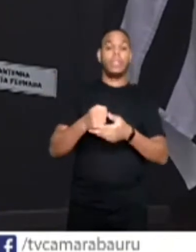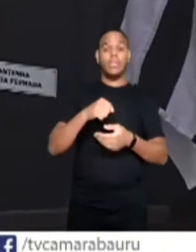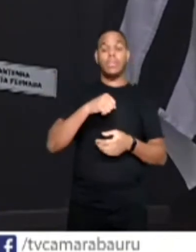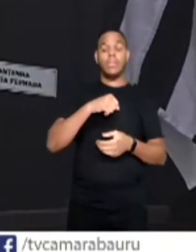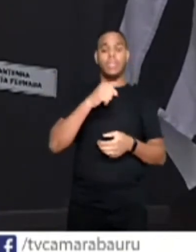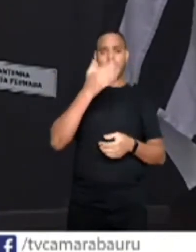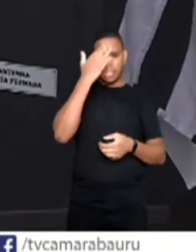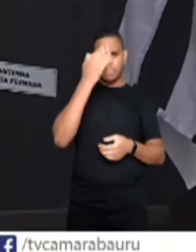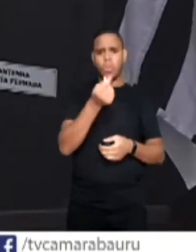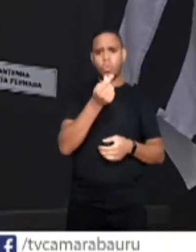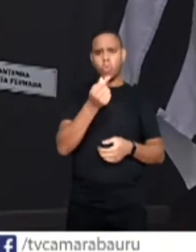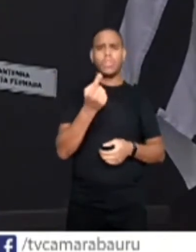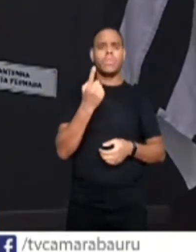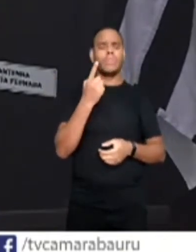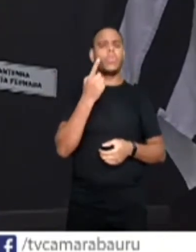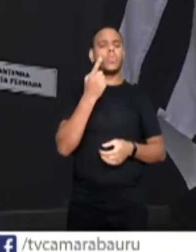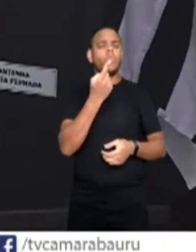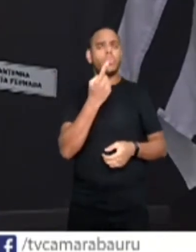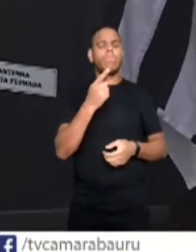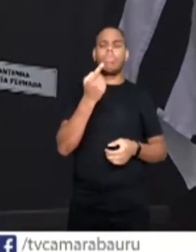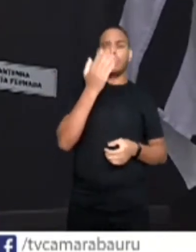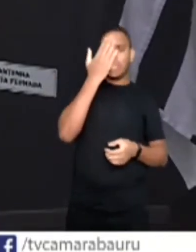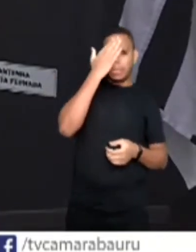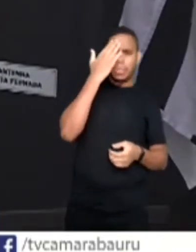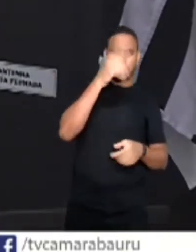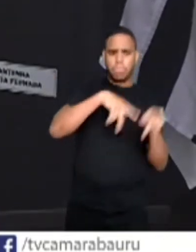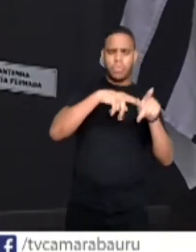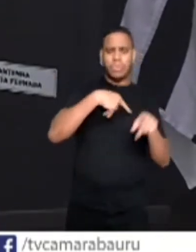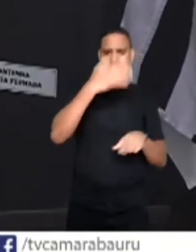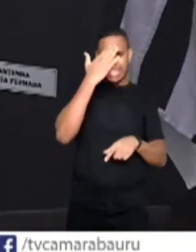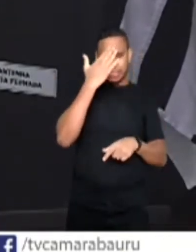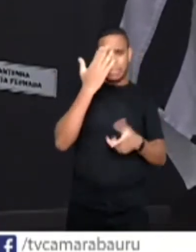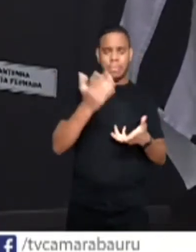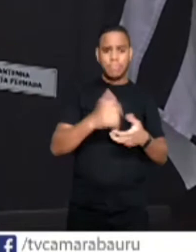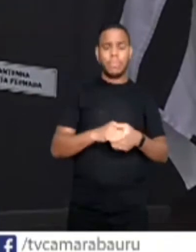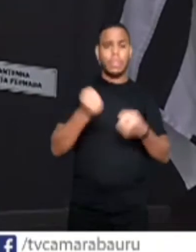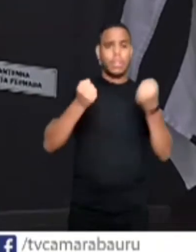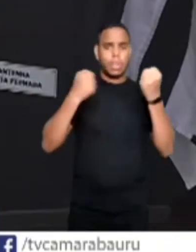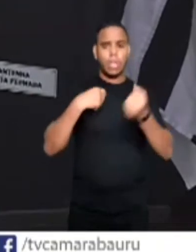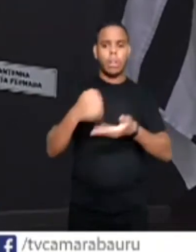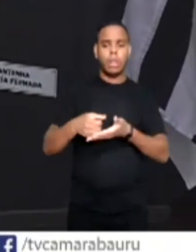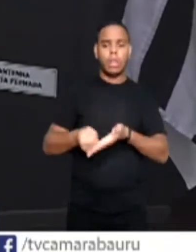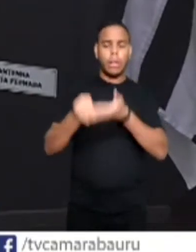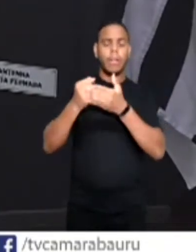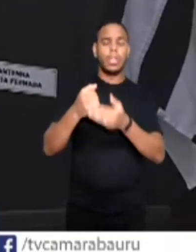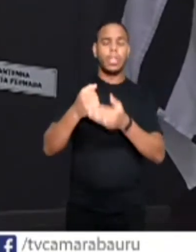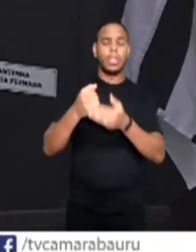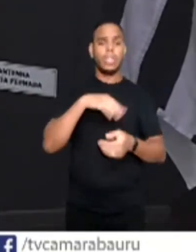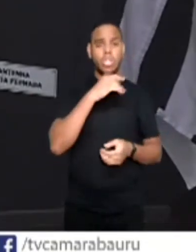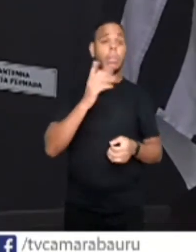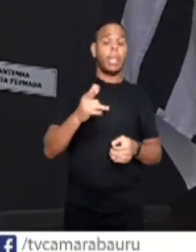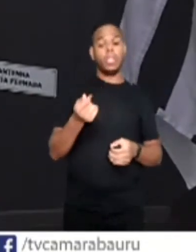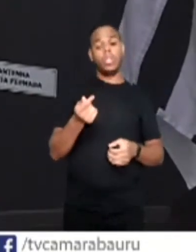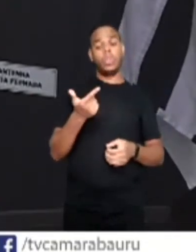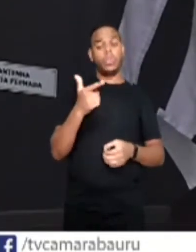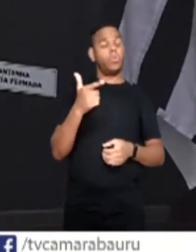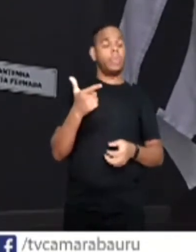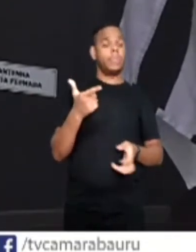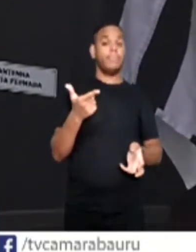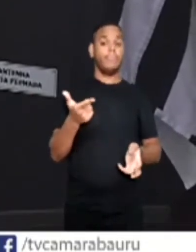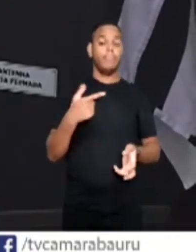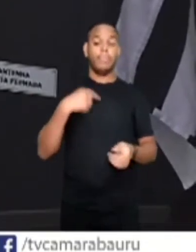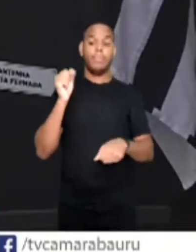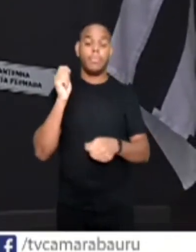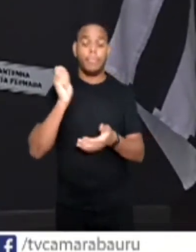quanto custa uma caçamba? Será que a população, ou seja, ela sabe quanto custa? Mas ela não tem condições realmente de contratar,